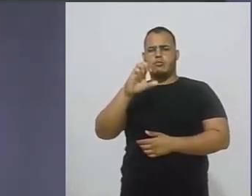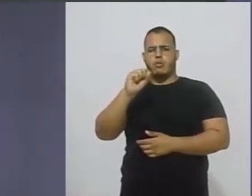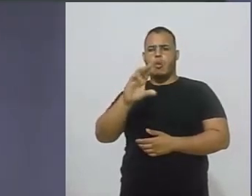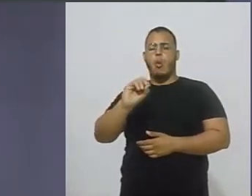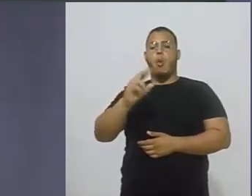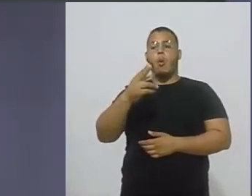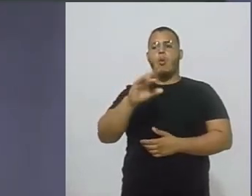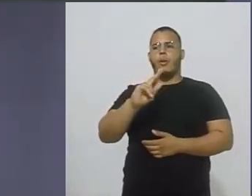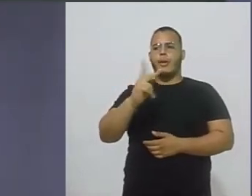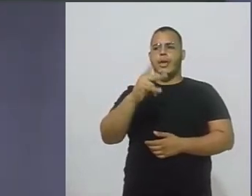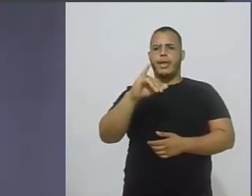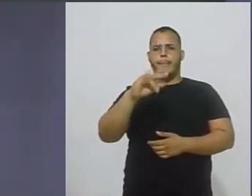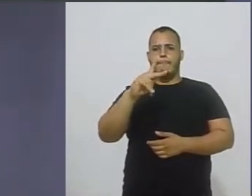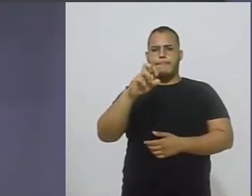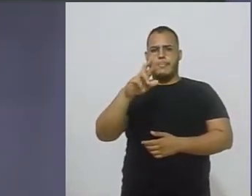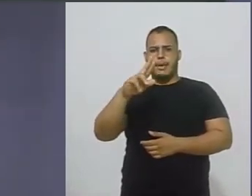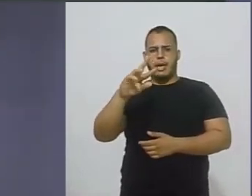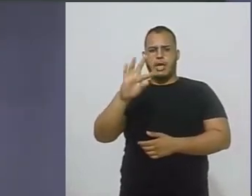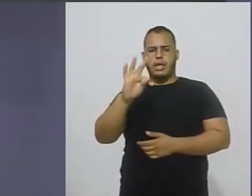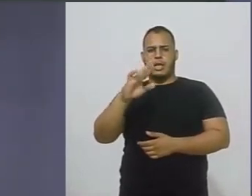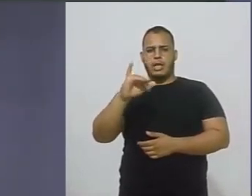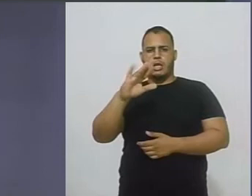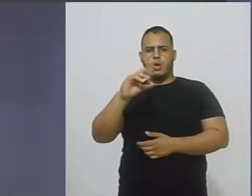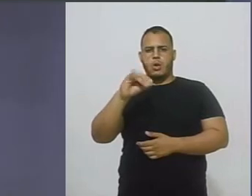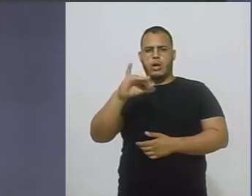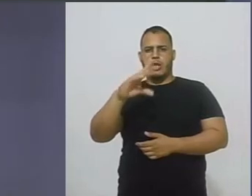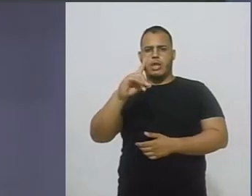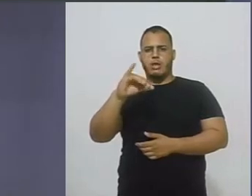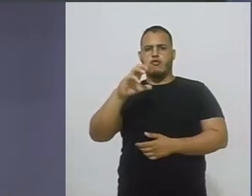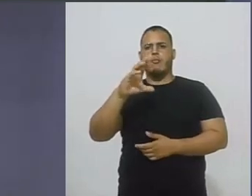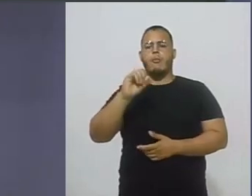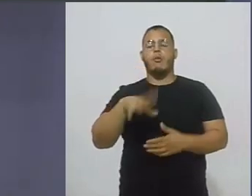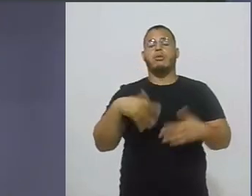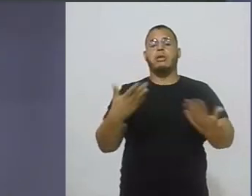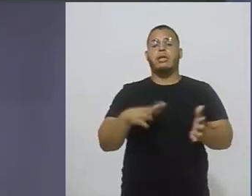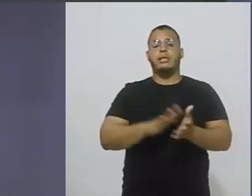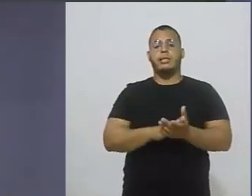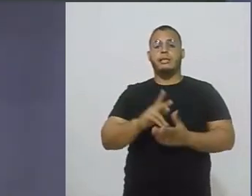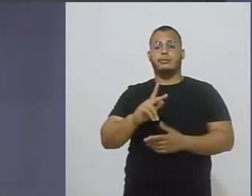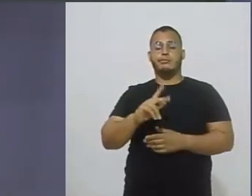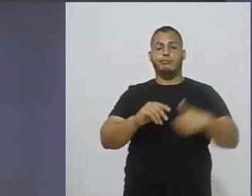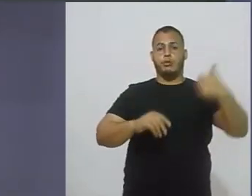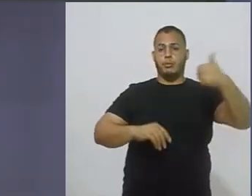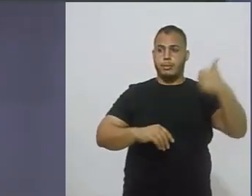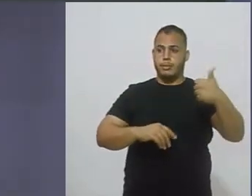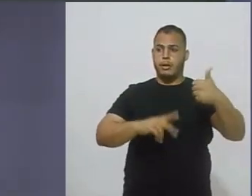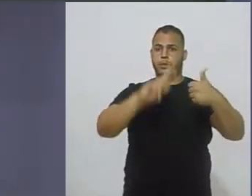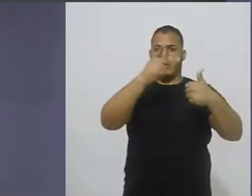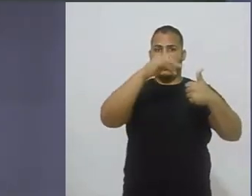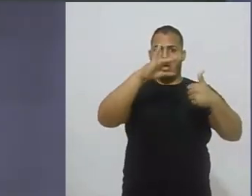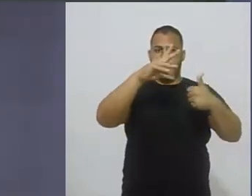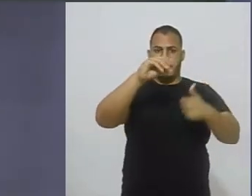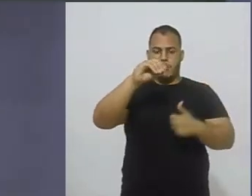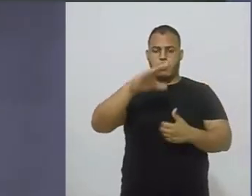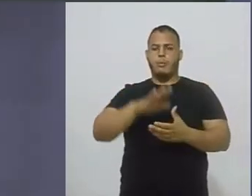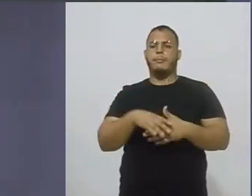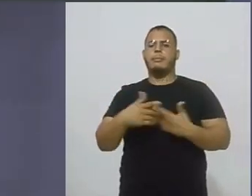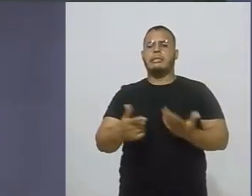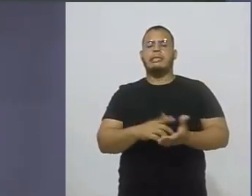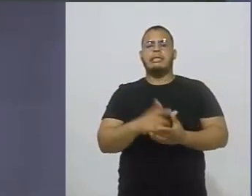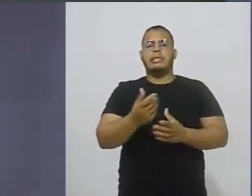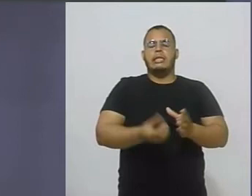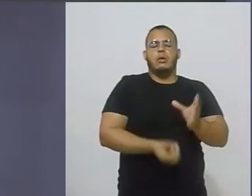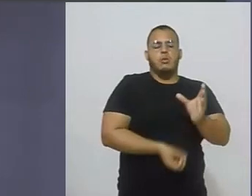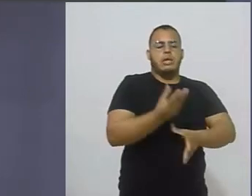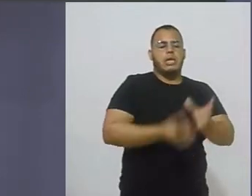que é que acontece? No hipo, a gente vai estar dizendo que a tireoide ela vai produzir hormônio insuficiente e